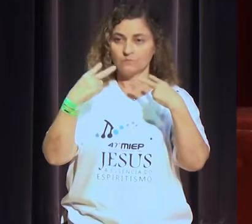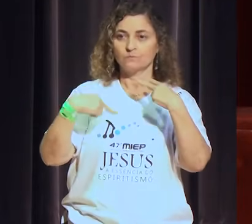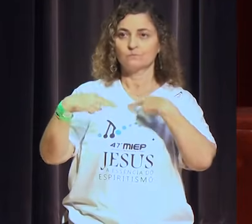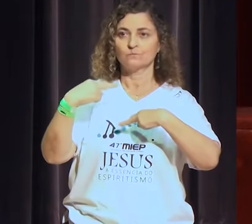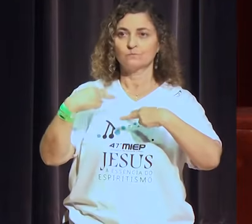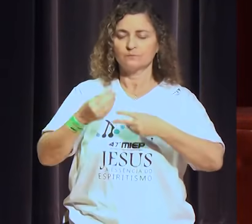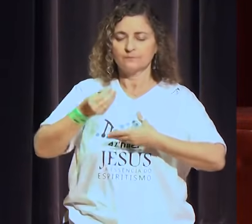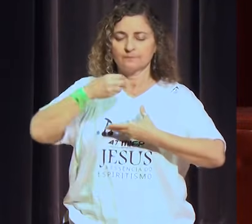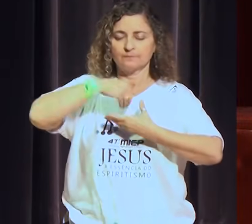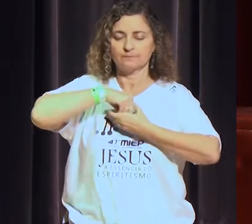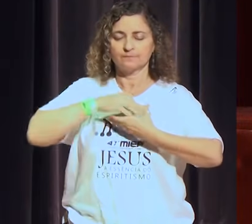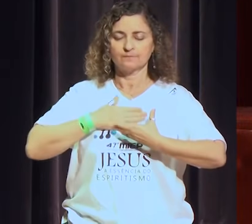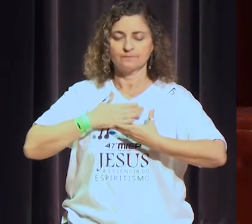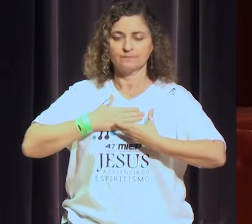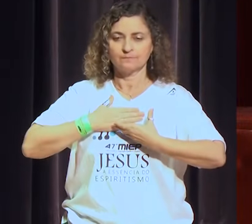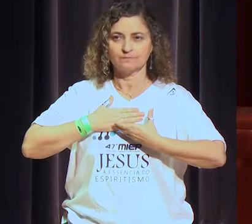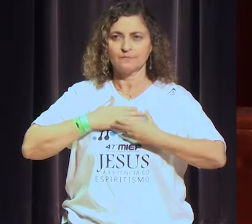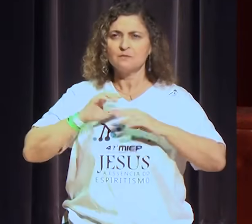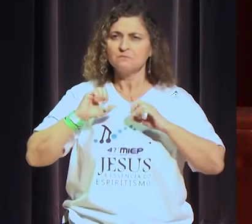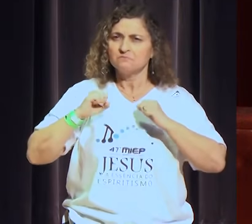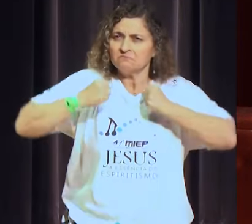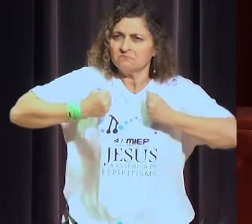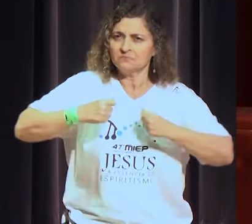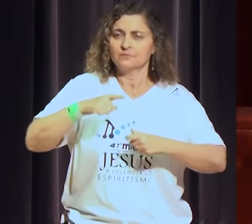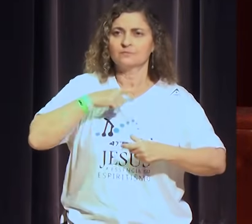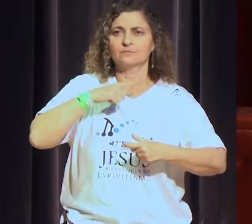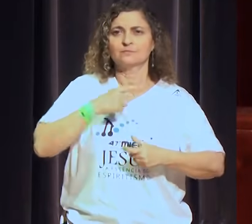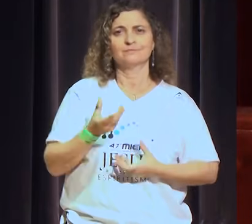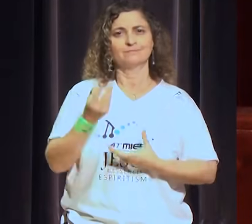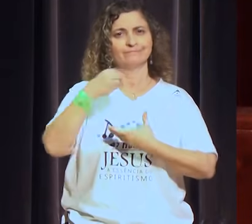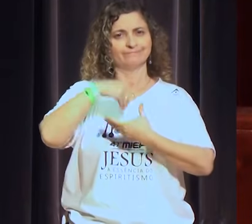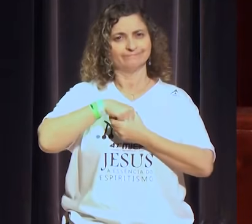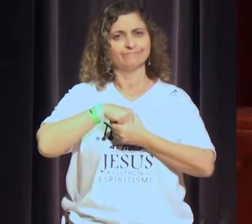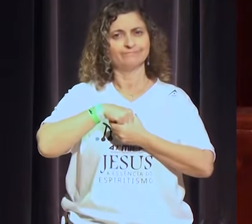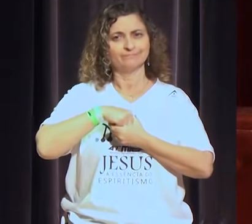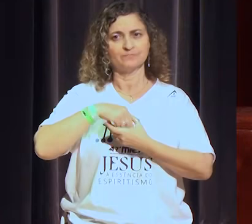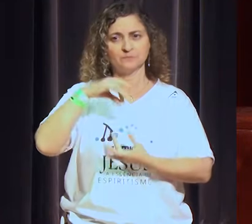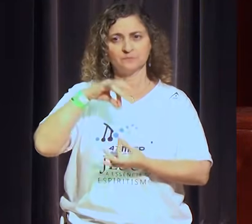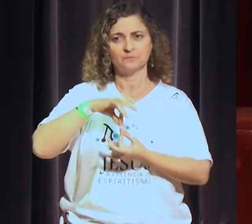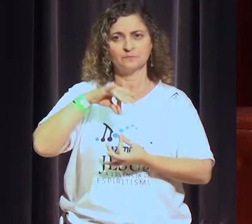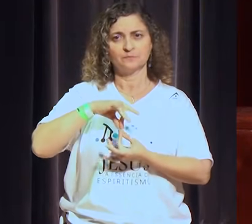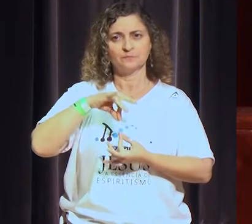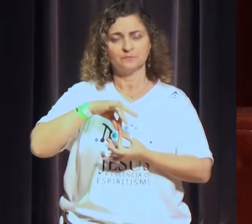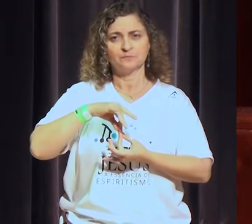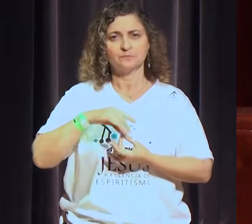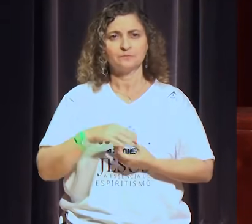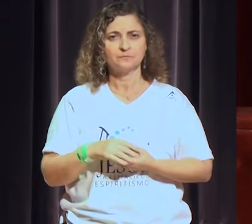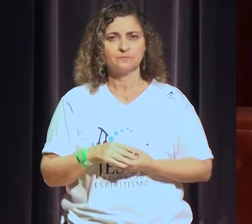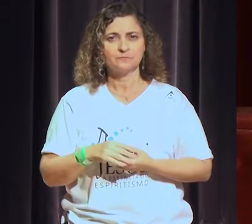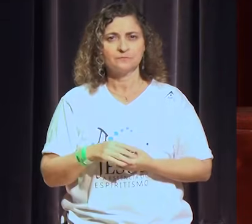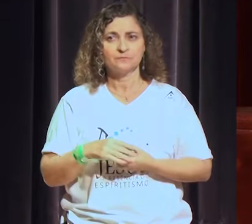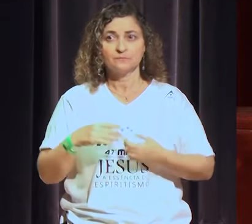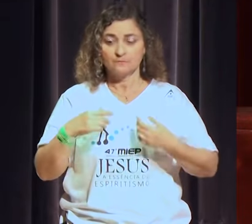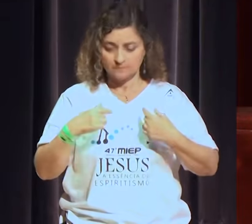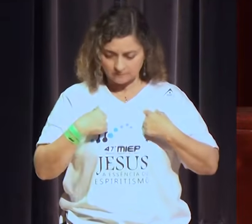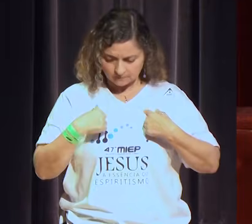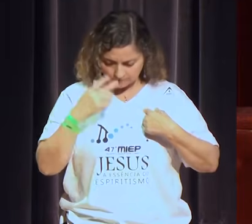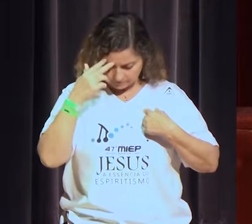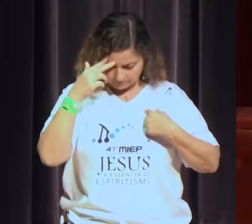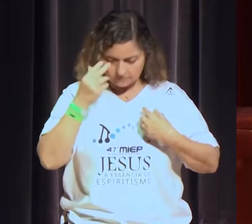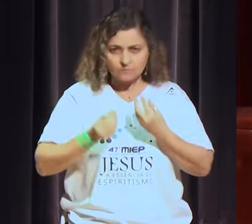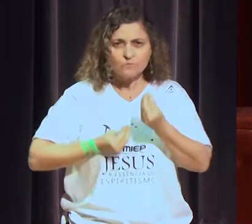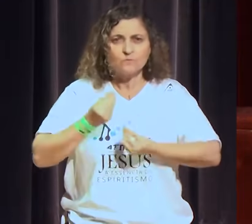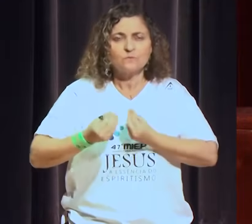observo forças psíquicas, eu observo o que está acontecendo dentro de mim e eu